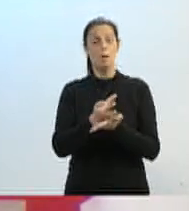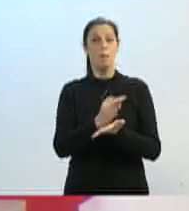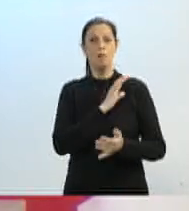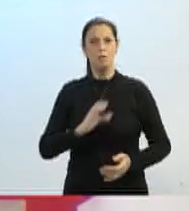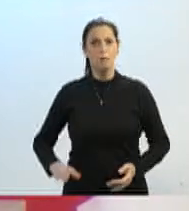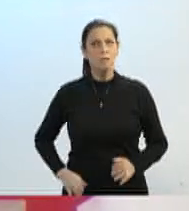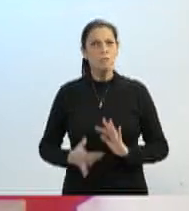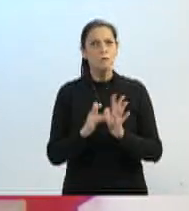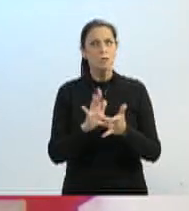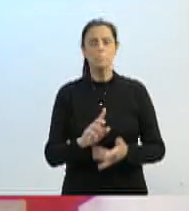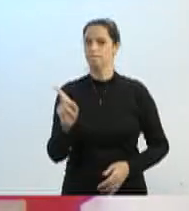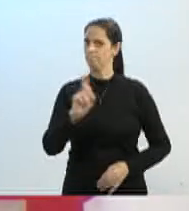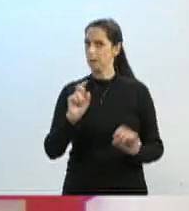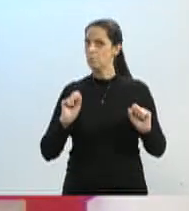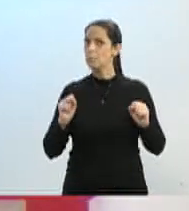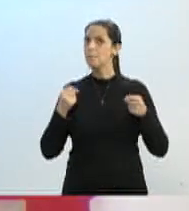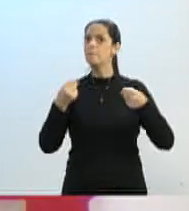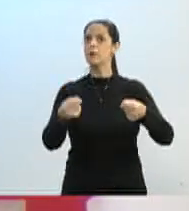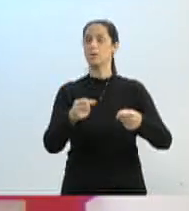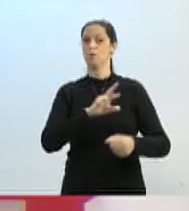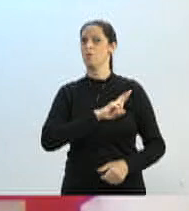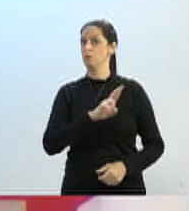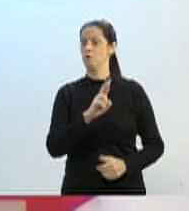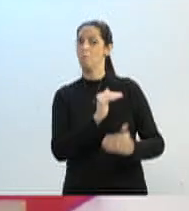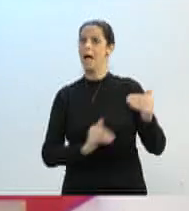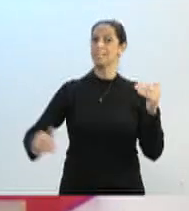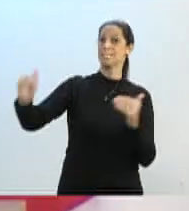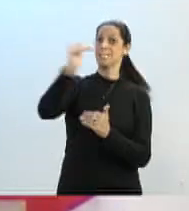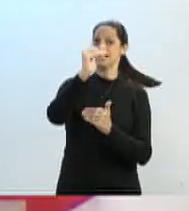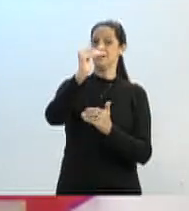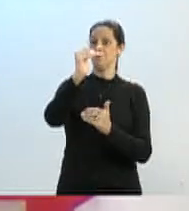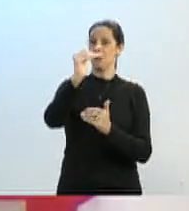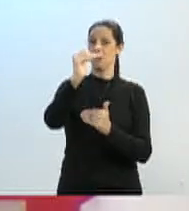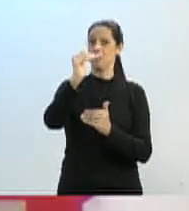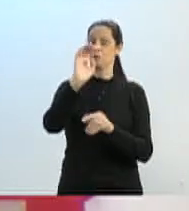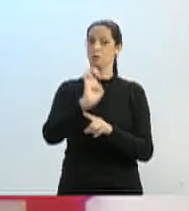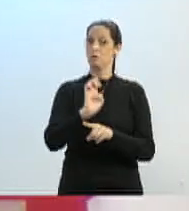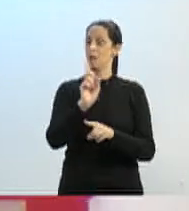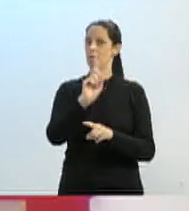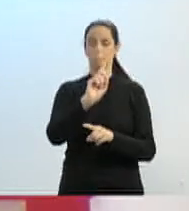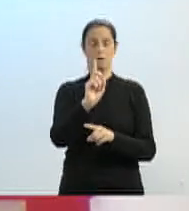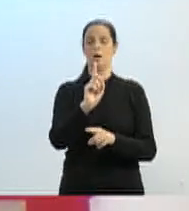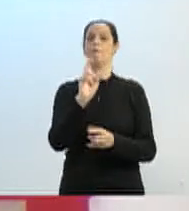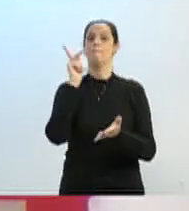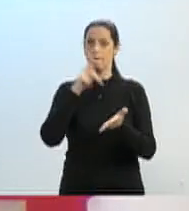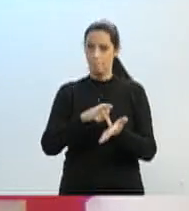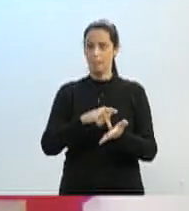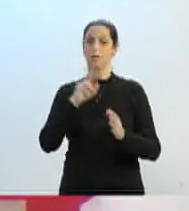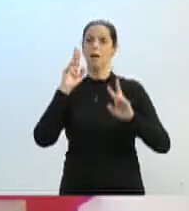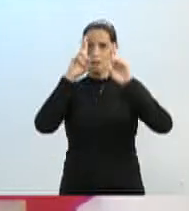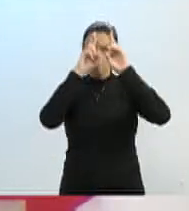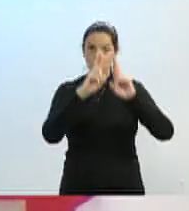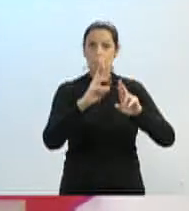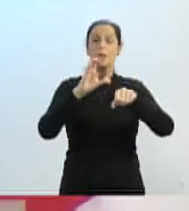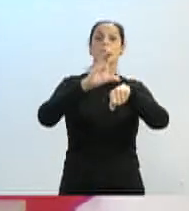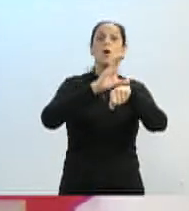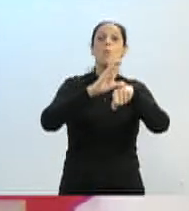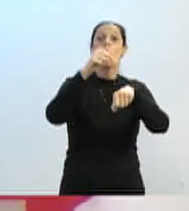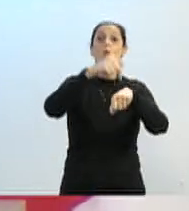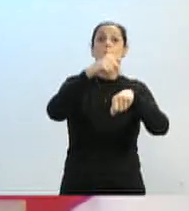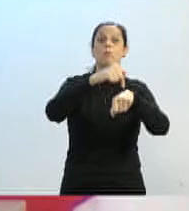defendo religião acima do Estado, defendo a Constituição brasileira promulgada em 1988 que afirma